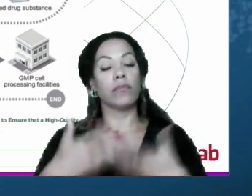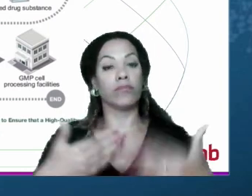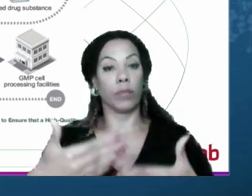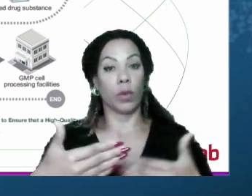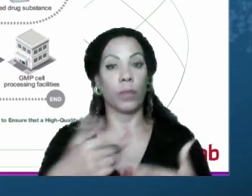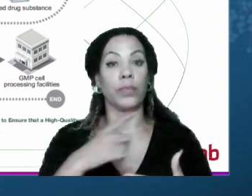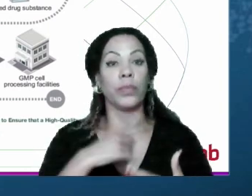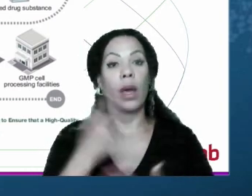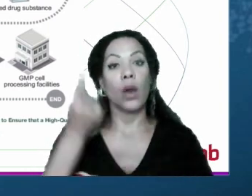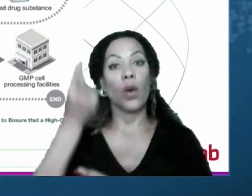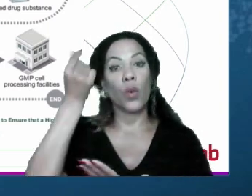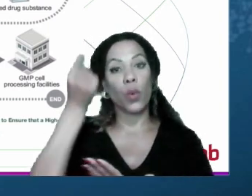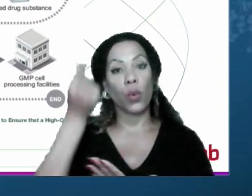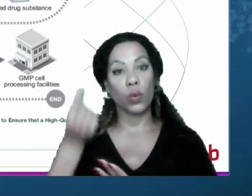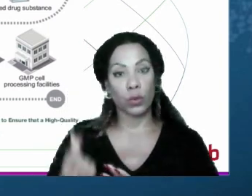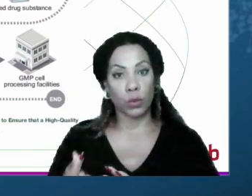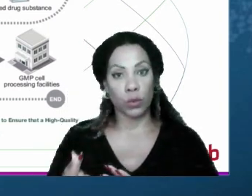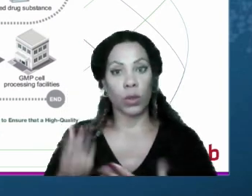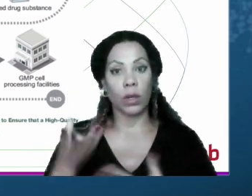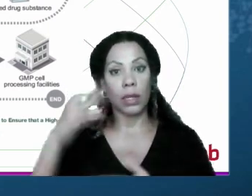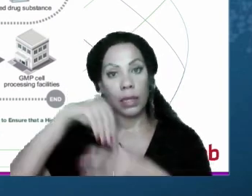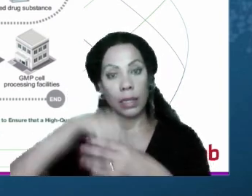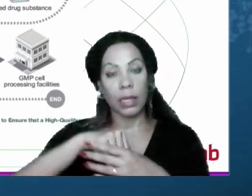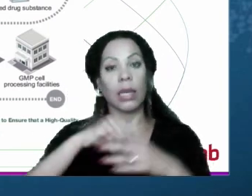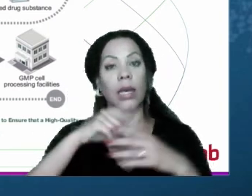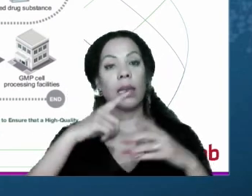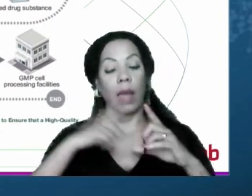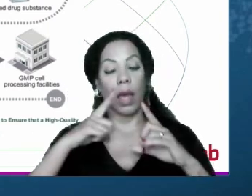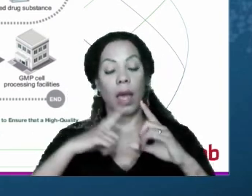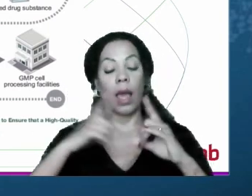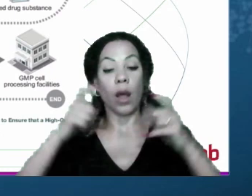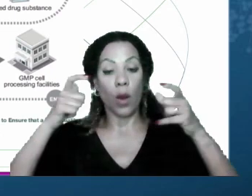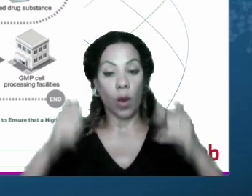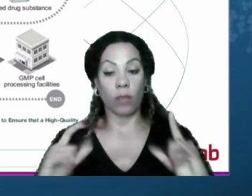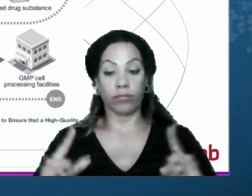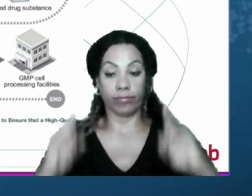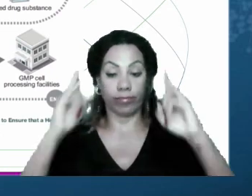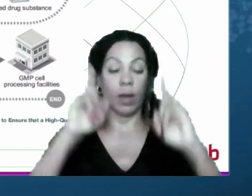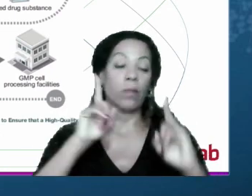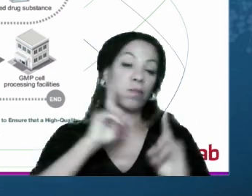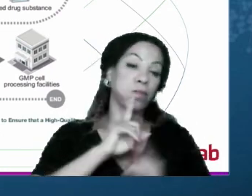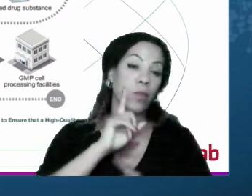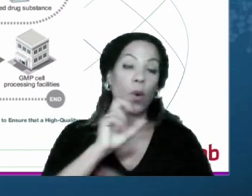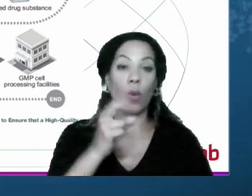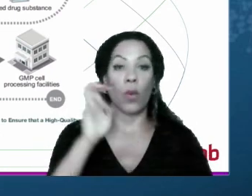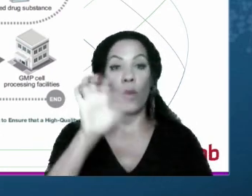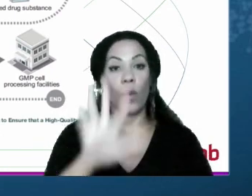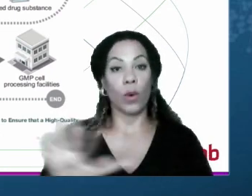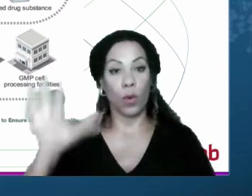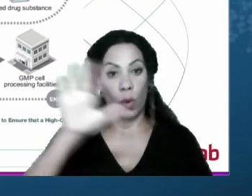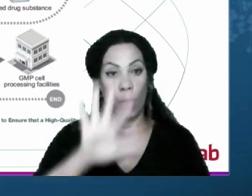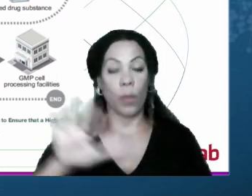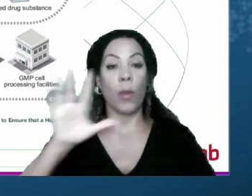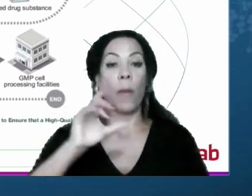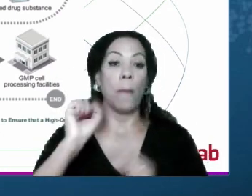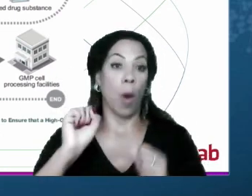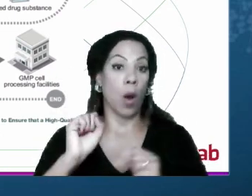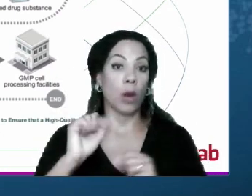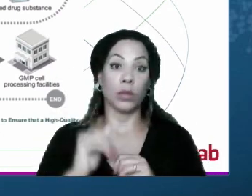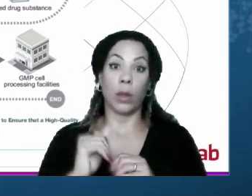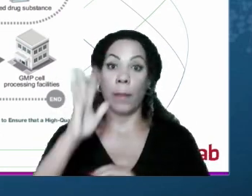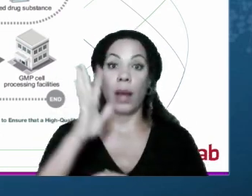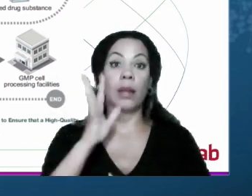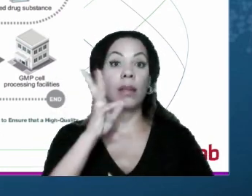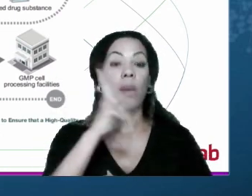os custos dentro de uma instalação nos Estados Unidos ou na Europa, que pode custar mais de 1 ano para